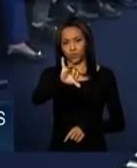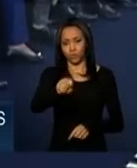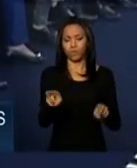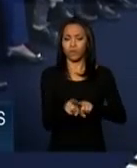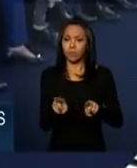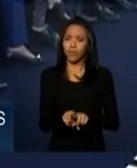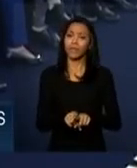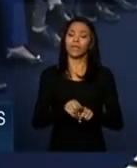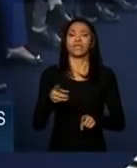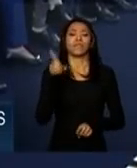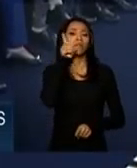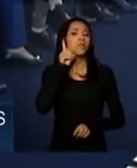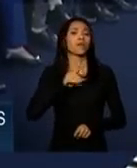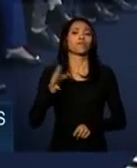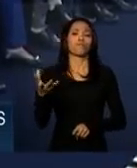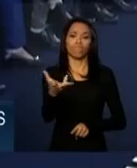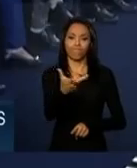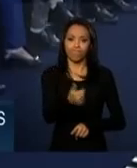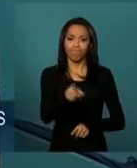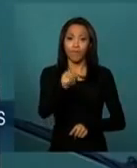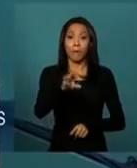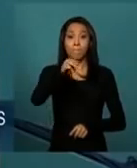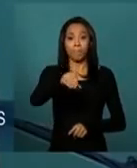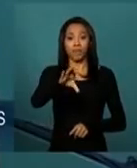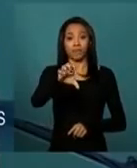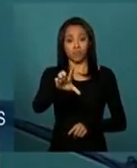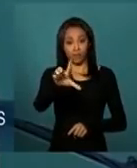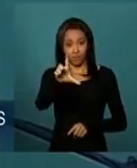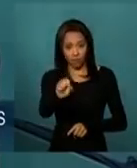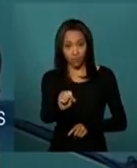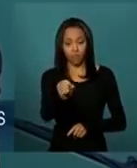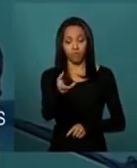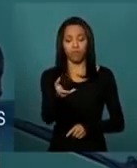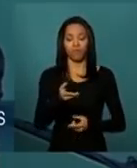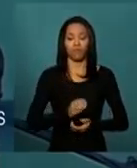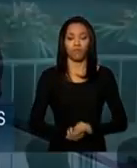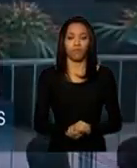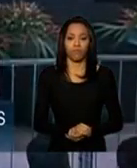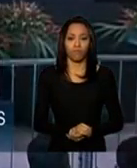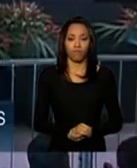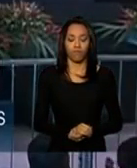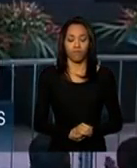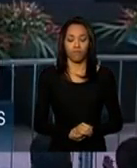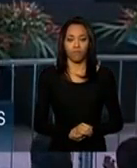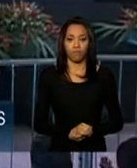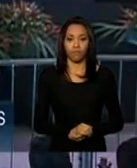excelentíssimo senhor deputado federal Marcelo Castro. Nós temos